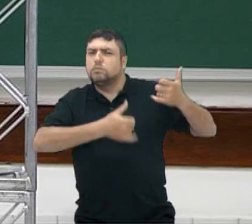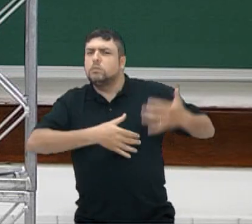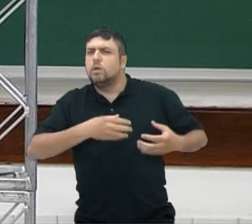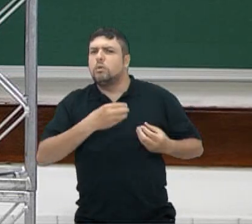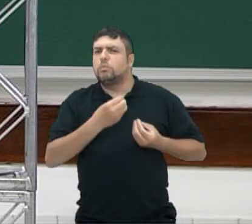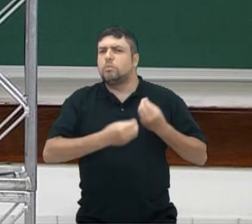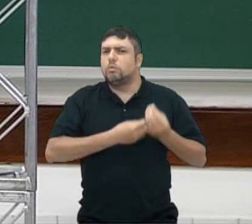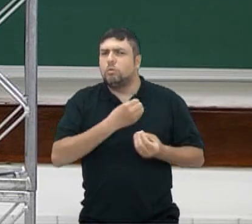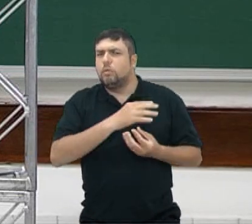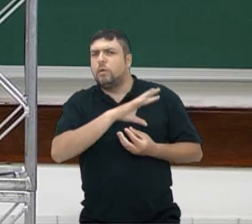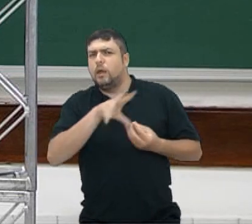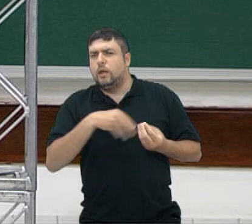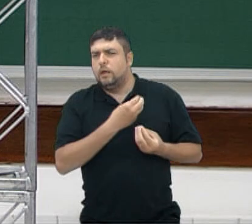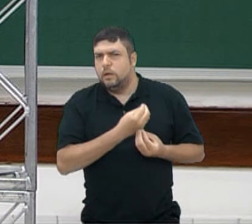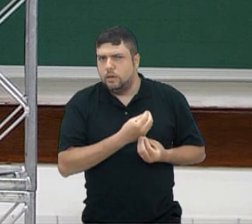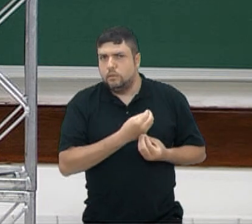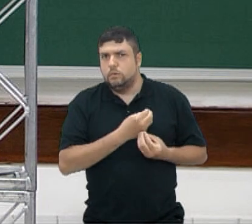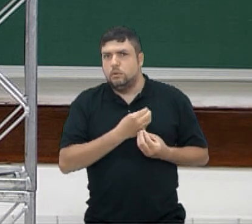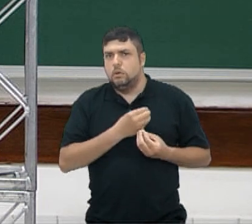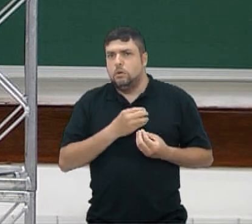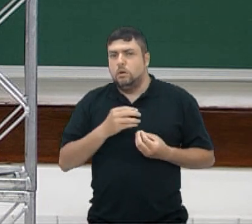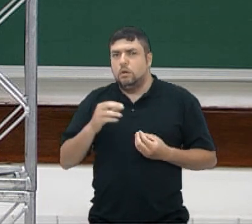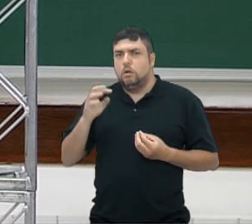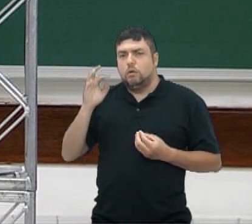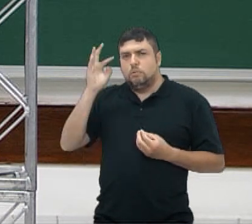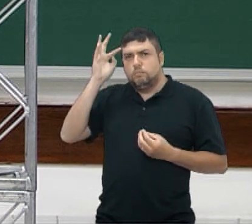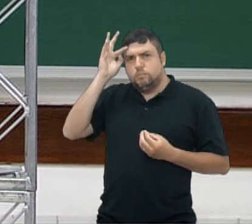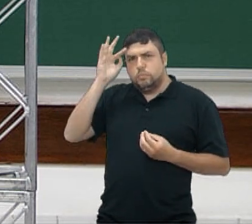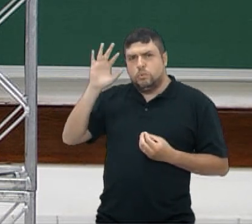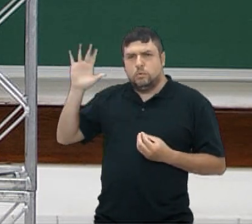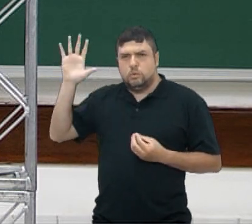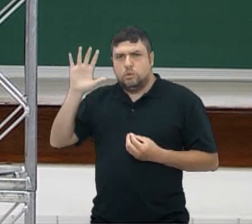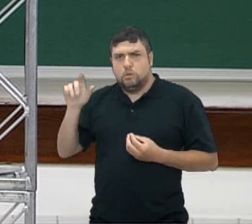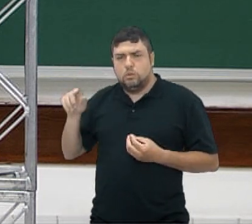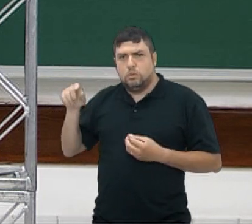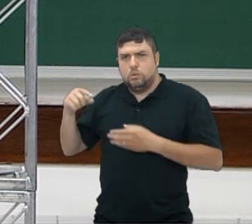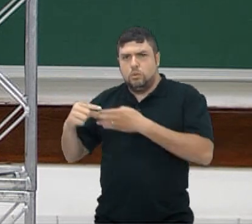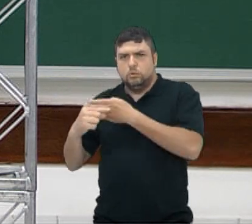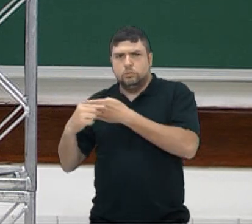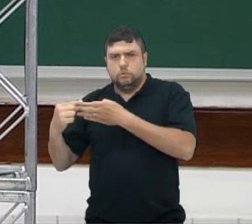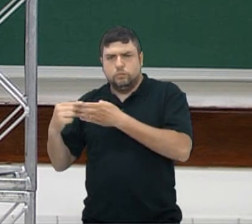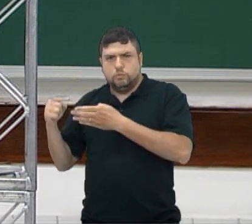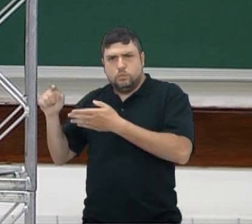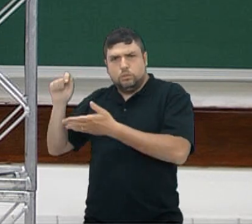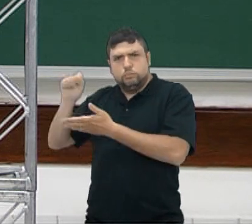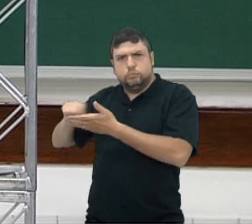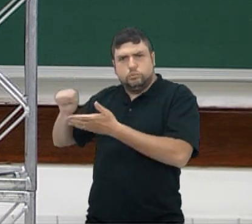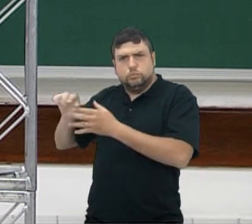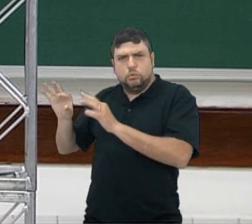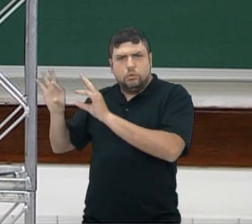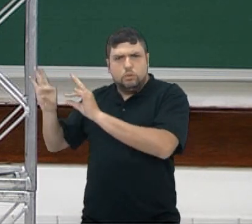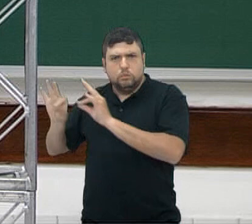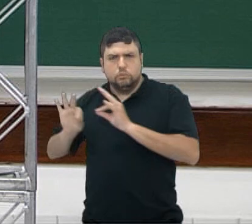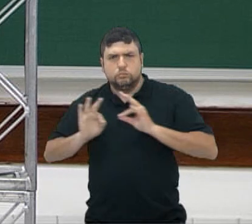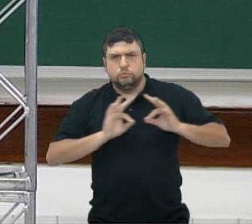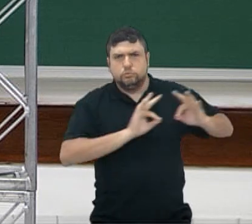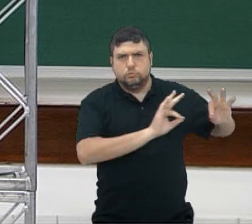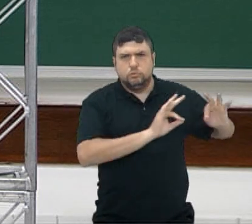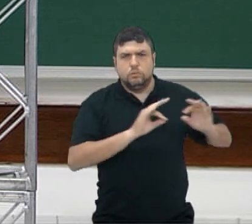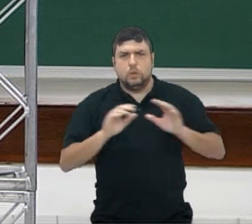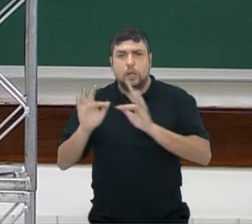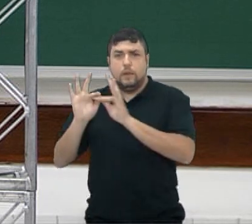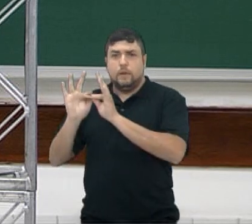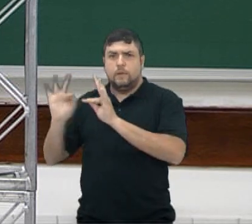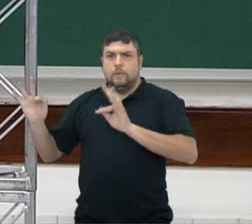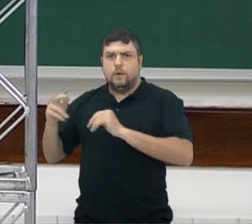a arte, e aí ela vai citar um teórico de arte e o livro que ele escreveu, enfim, as frases dele, né, o que ele